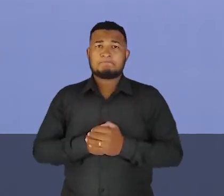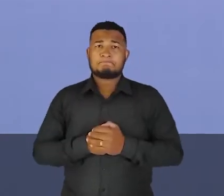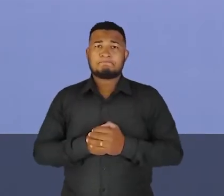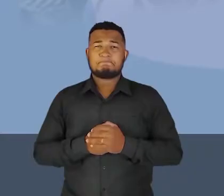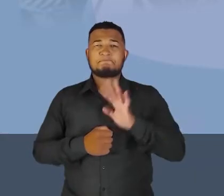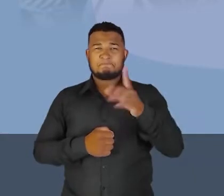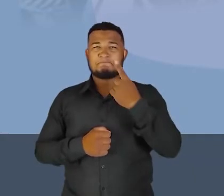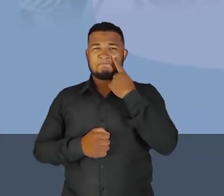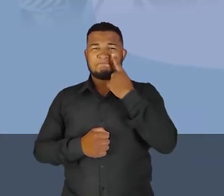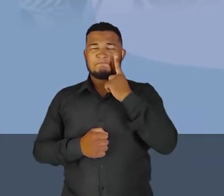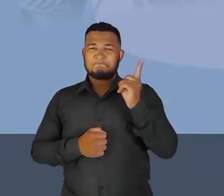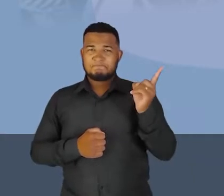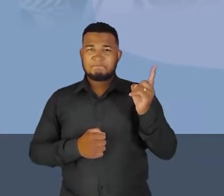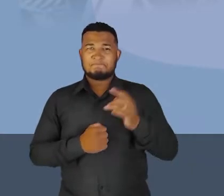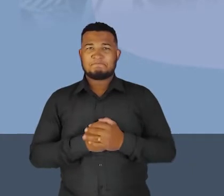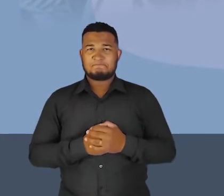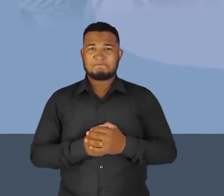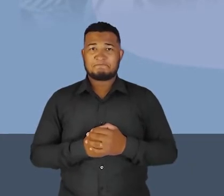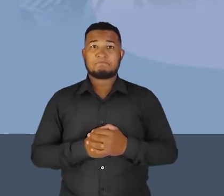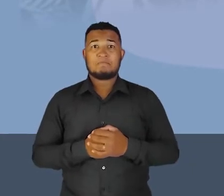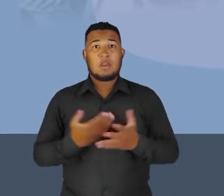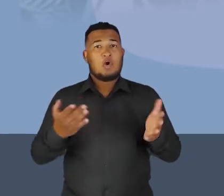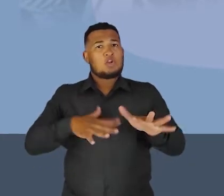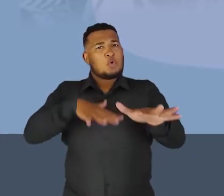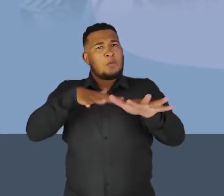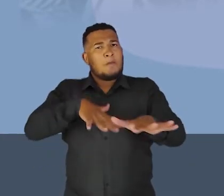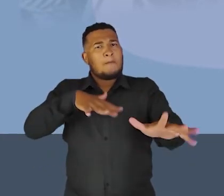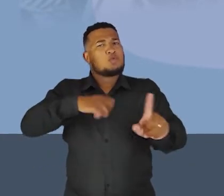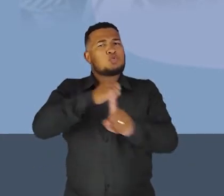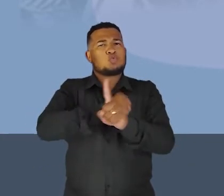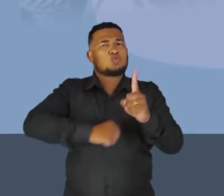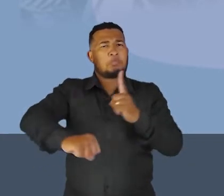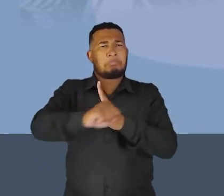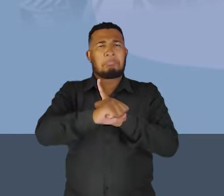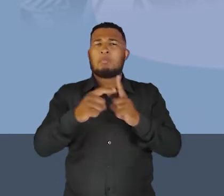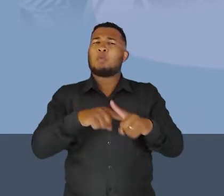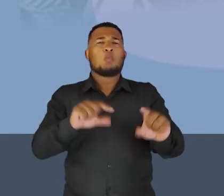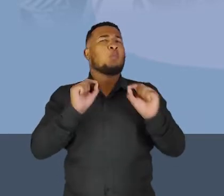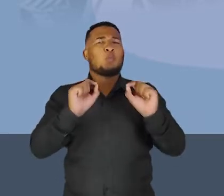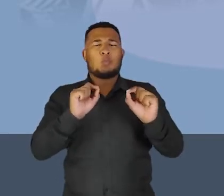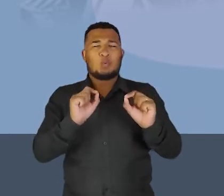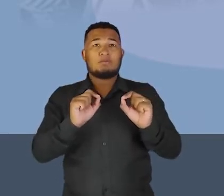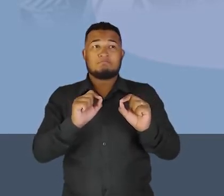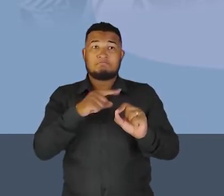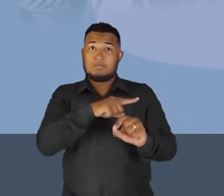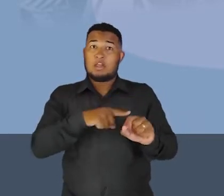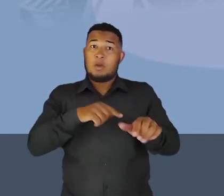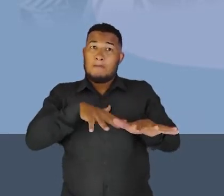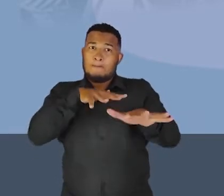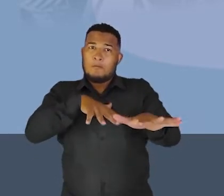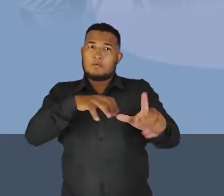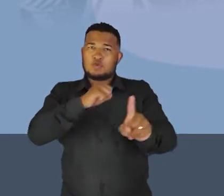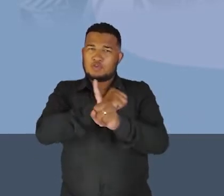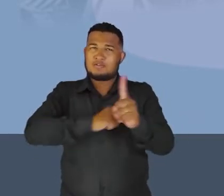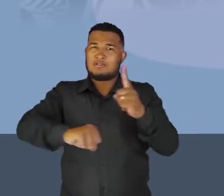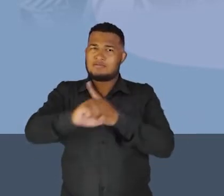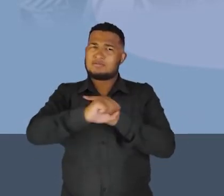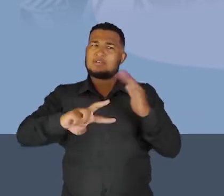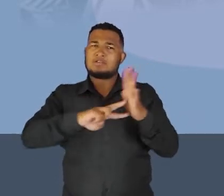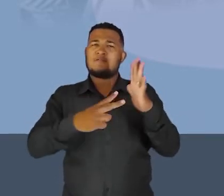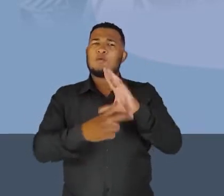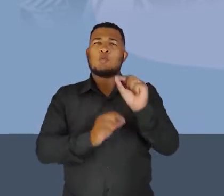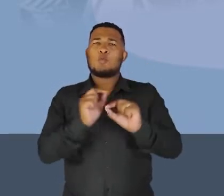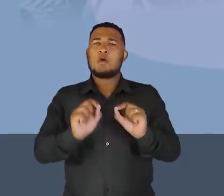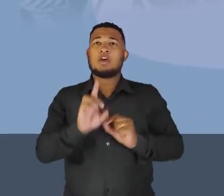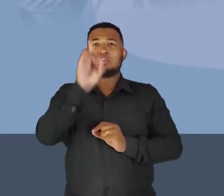Olha para a telinha. A gente vai falar sobre movimento social. Né? O que é movimento social? Para falar de movimento social, a gente precisa falar de direito à manifestação, que